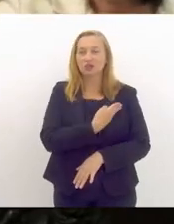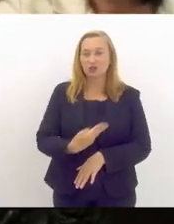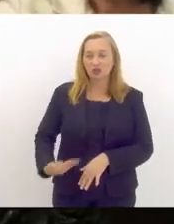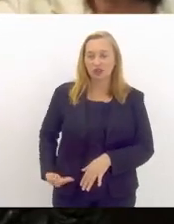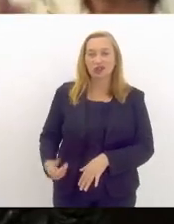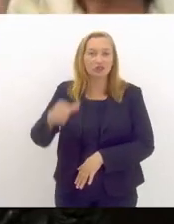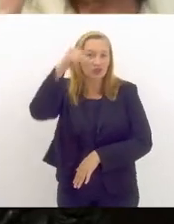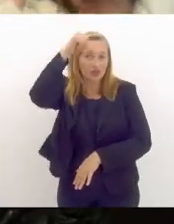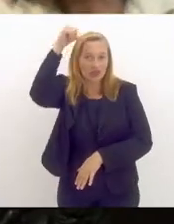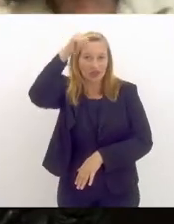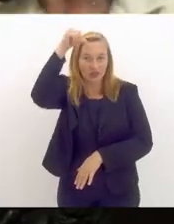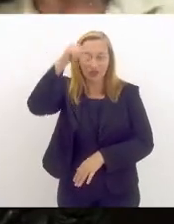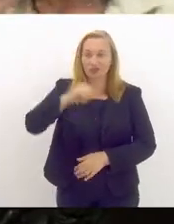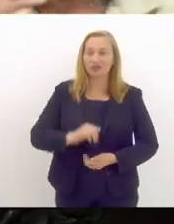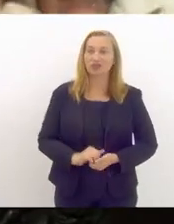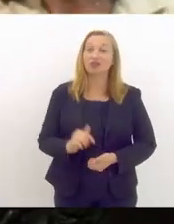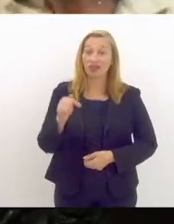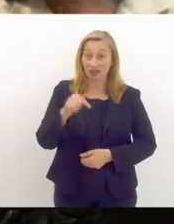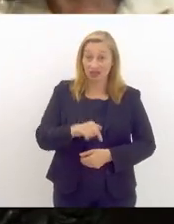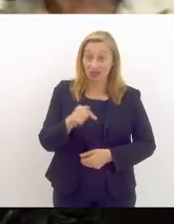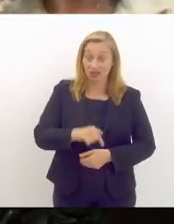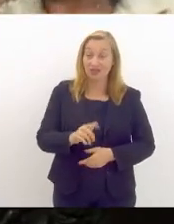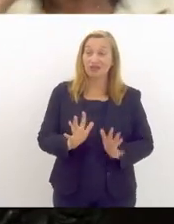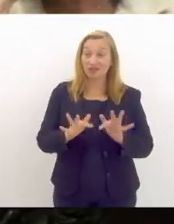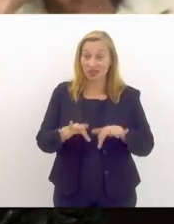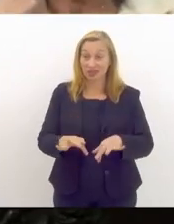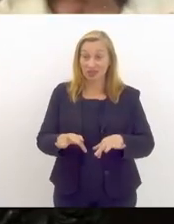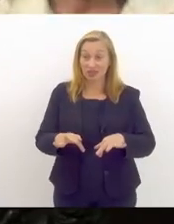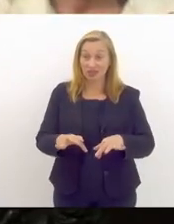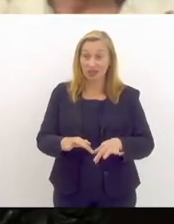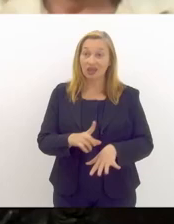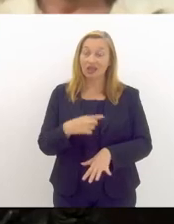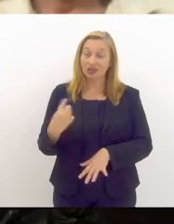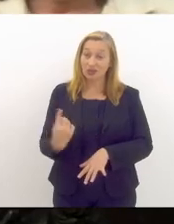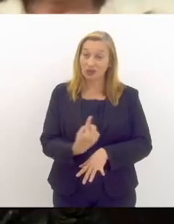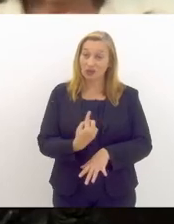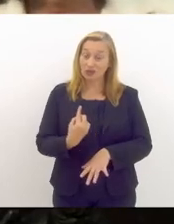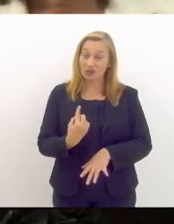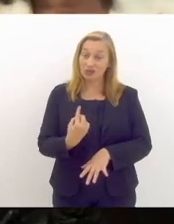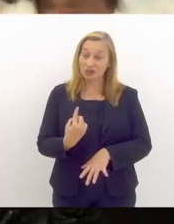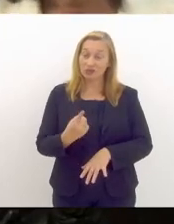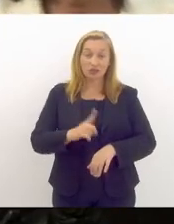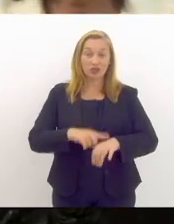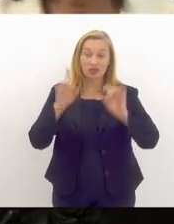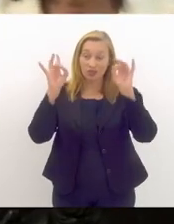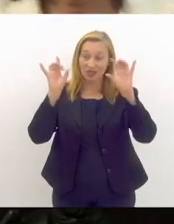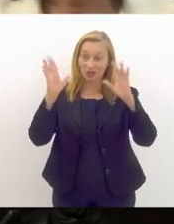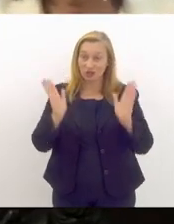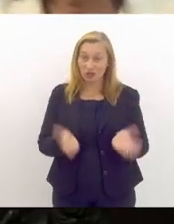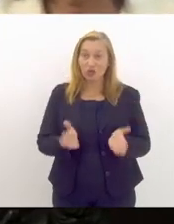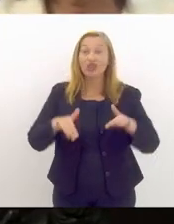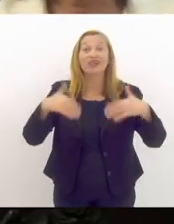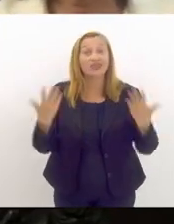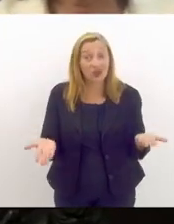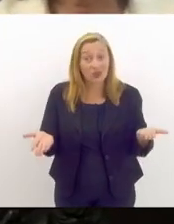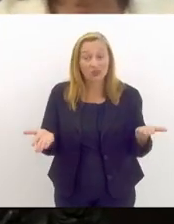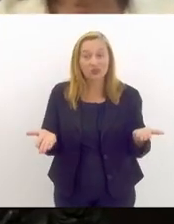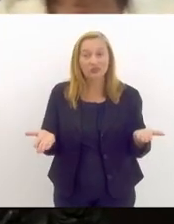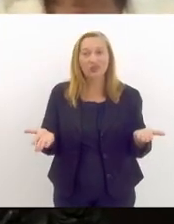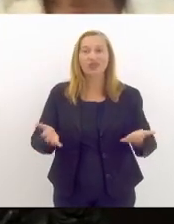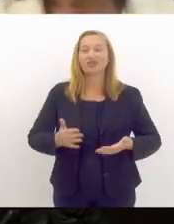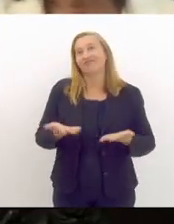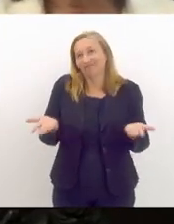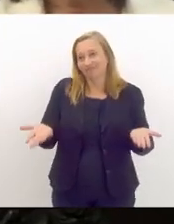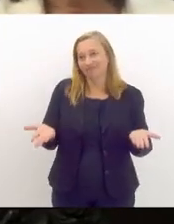Cláudio Castro, aqui encerrando a nossa sessão de hoje. Então, queria,